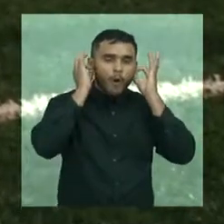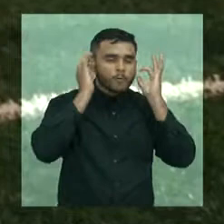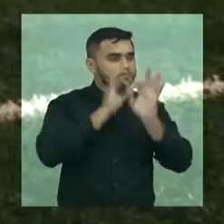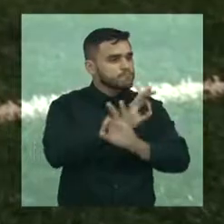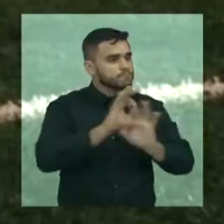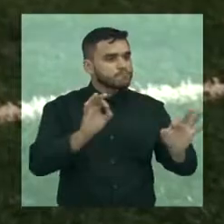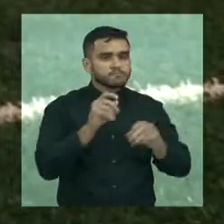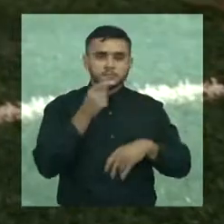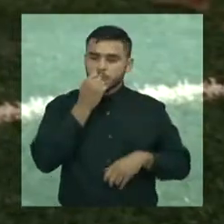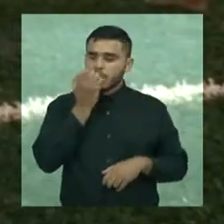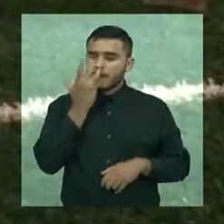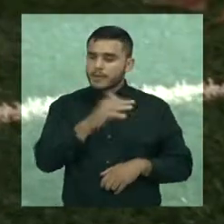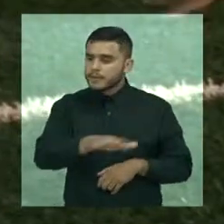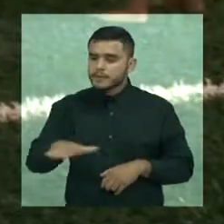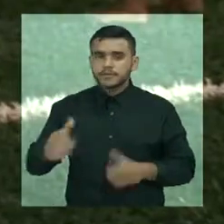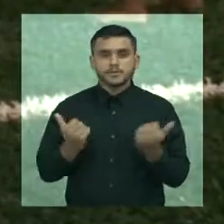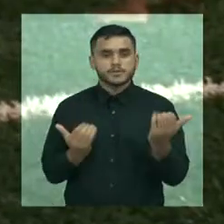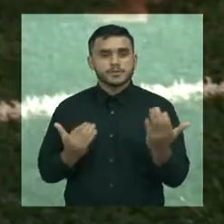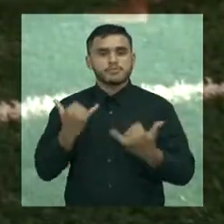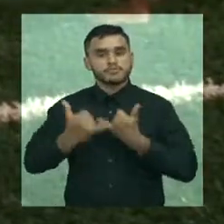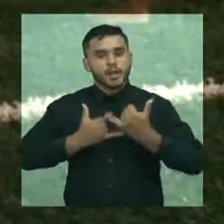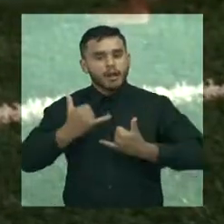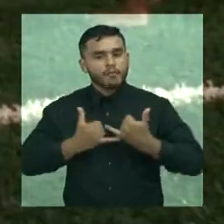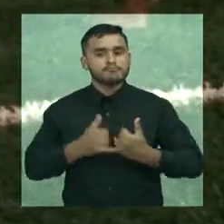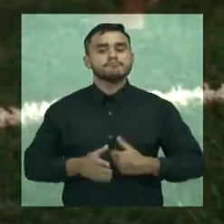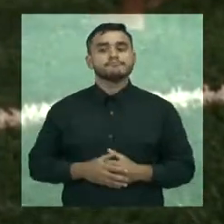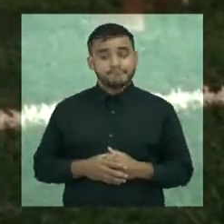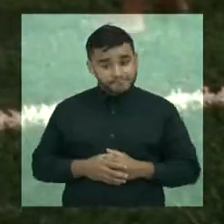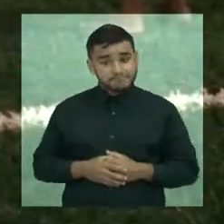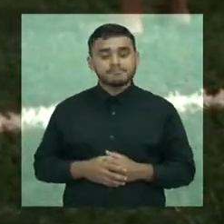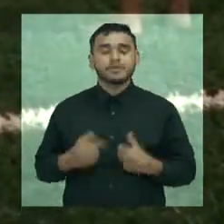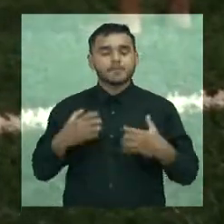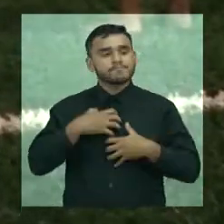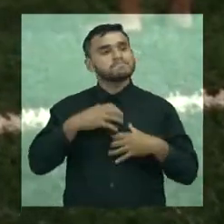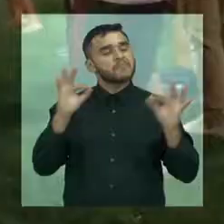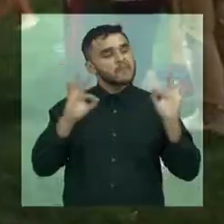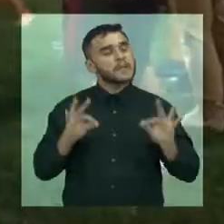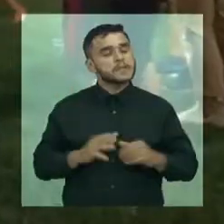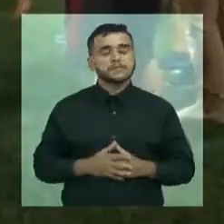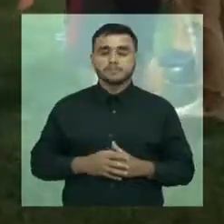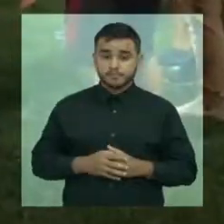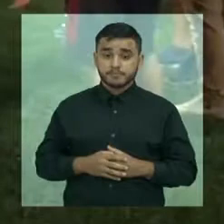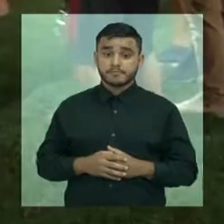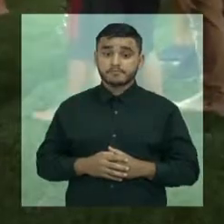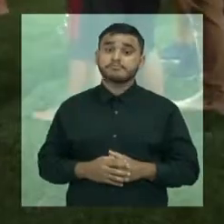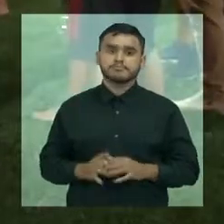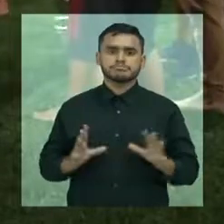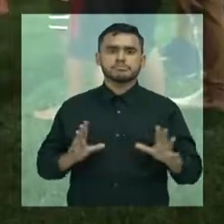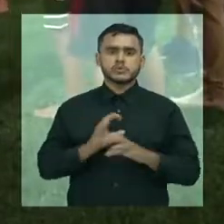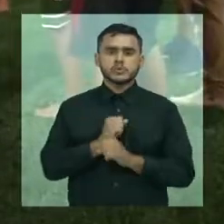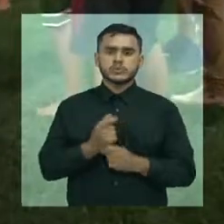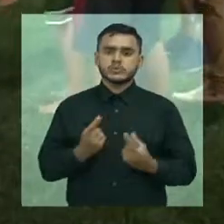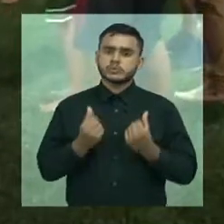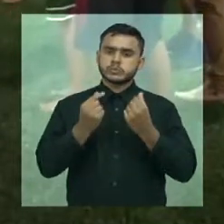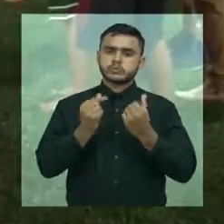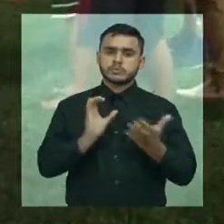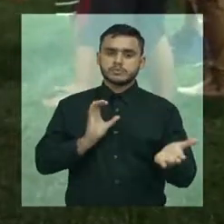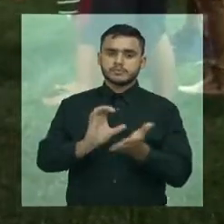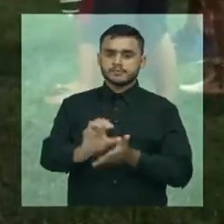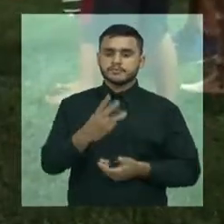areninha para as crianças, para os jovens brincar. Muito feliz, estou muito feliz mesmo. Ao todo, o investimento foi de pouco mais